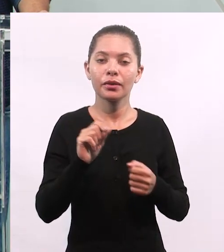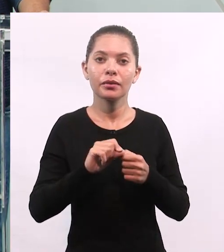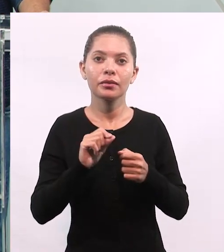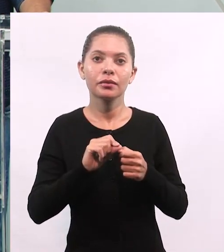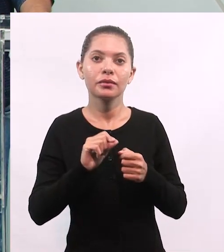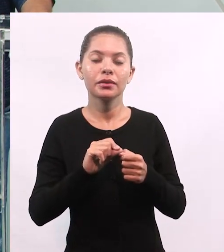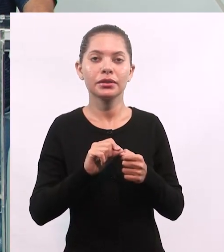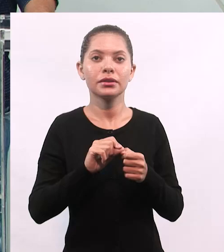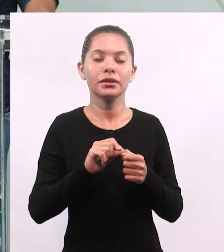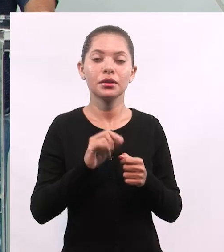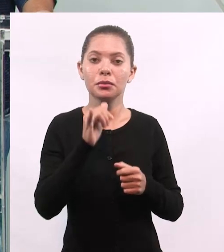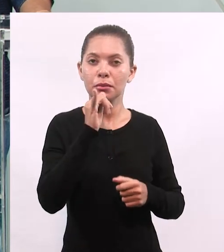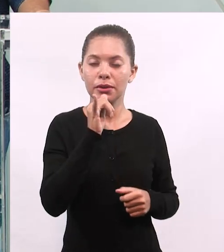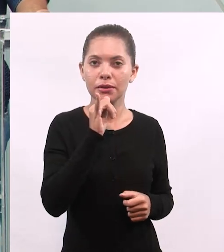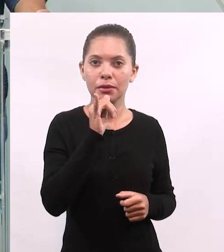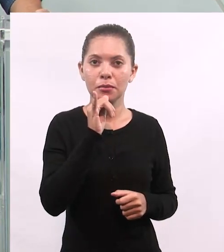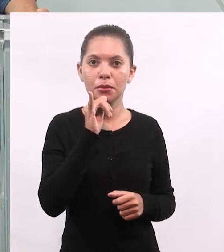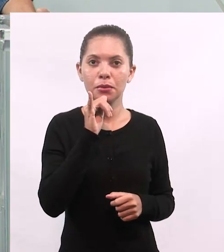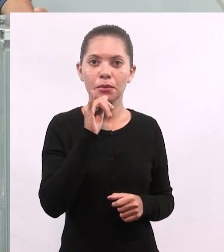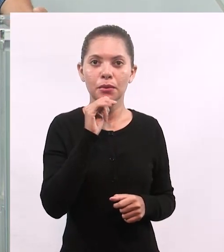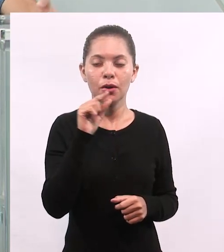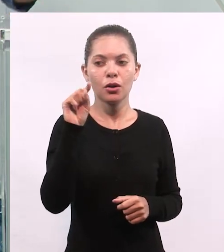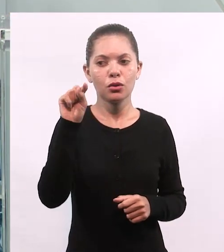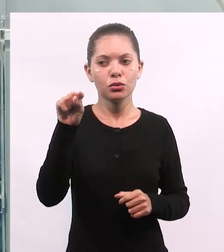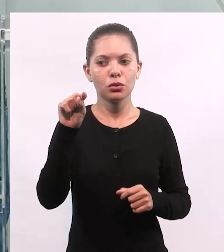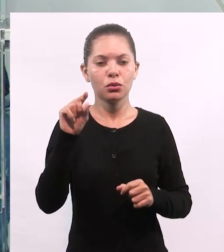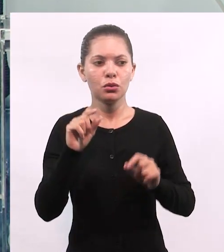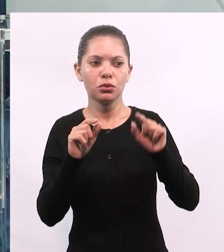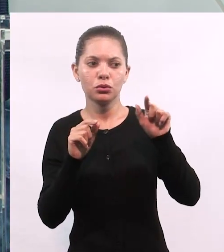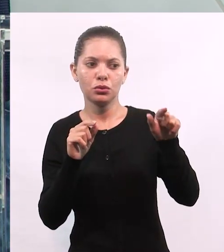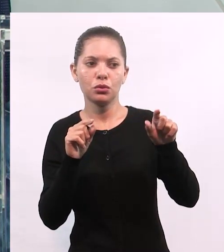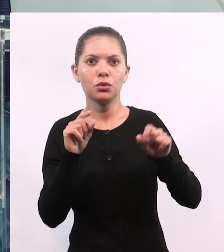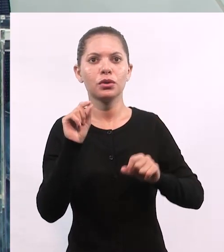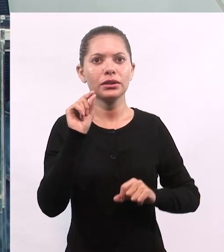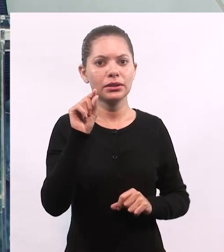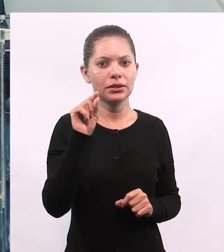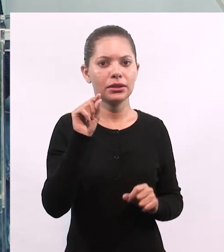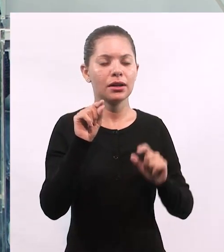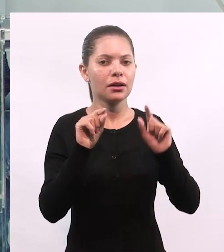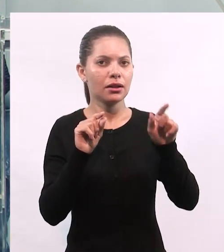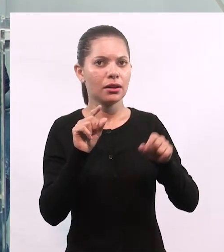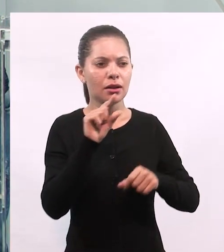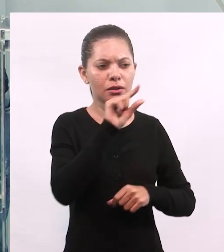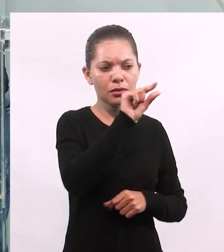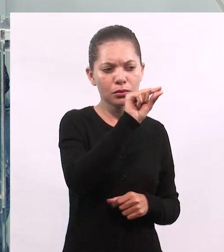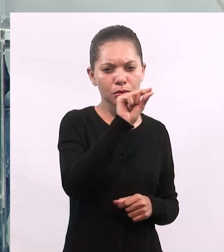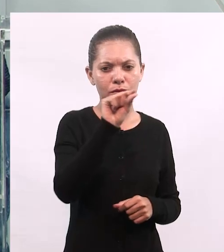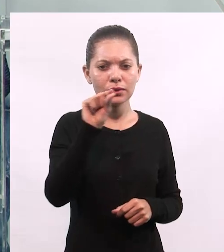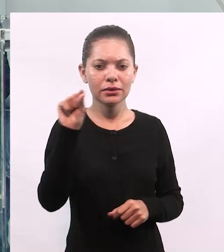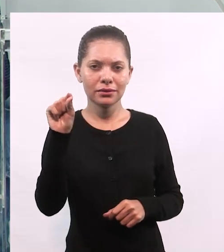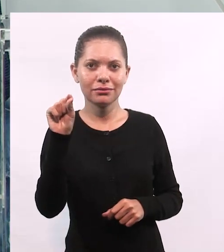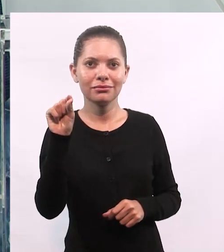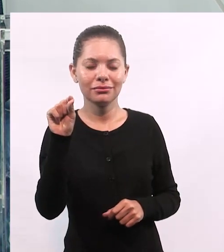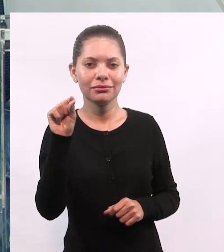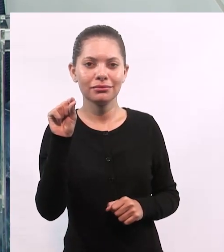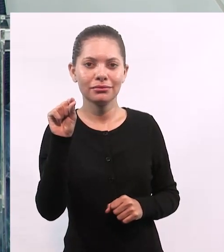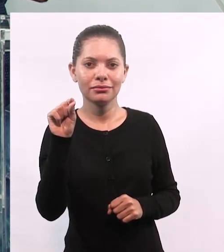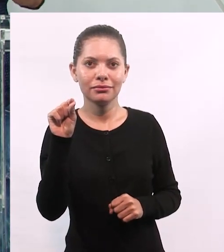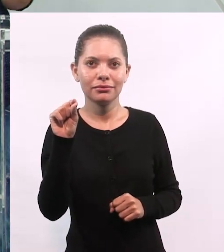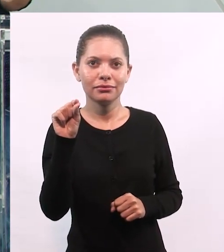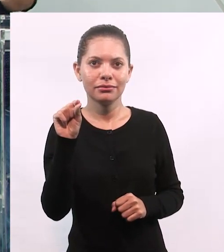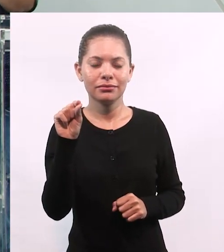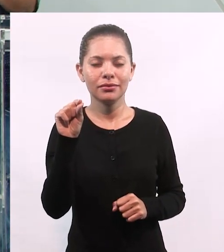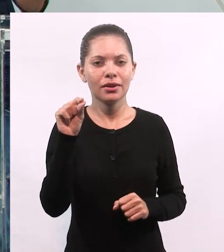uma proposição. Por exemplo, se eu pegar 2 pontos, por esses 2 pontos passa uma única